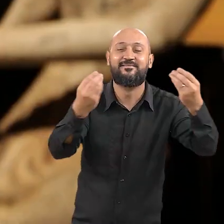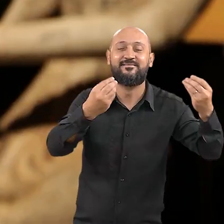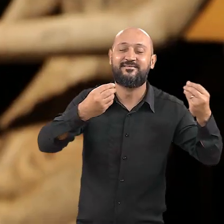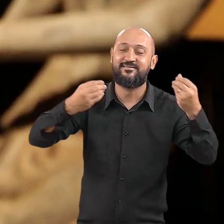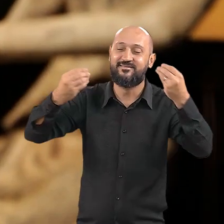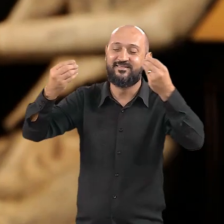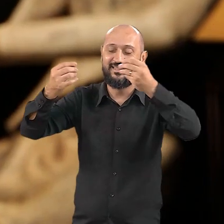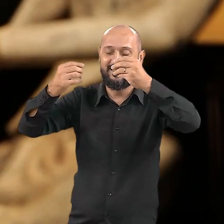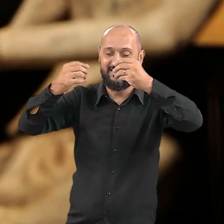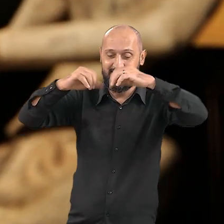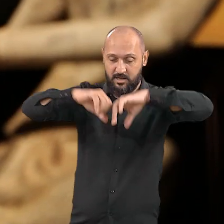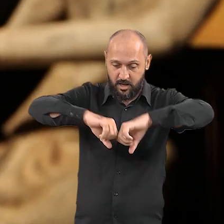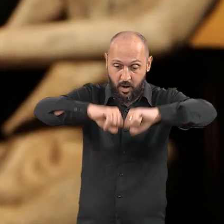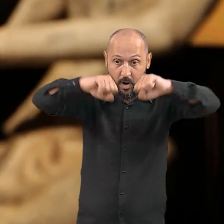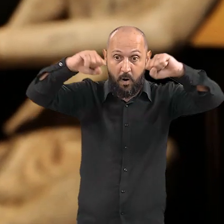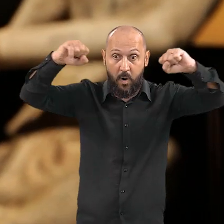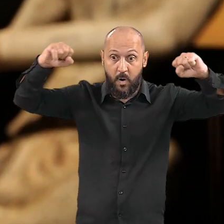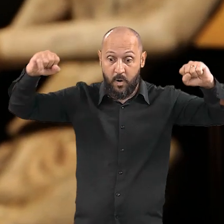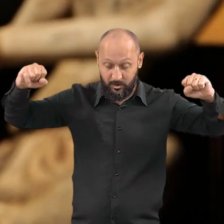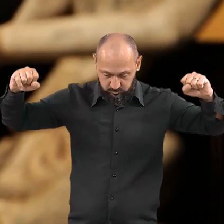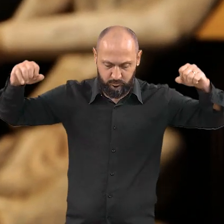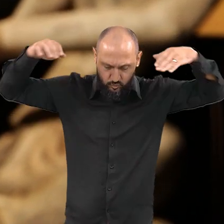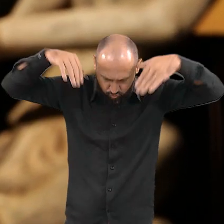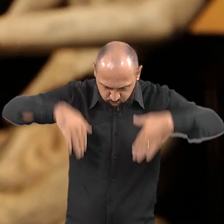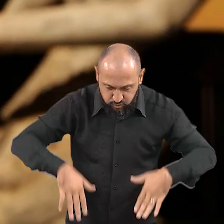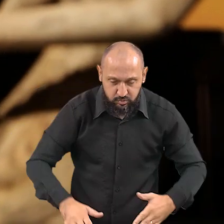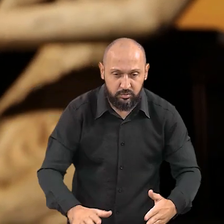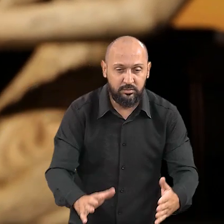livro mergulhei.